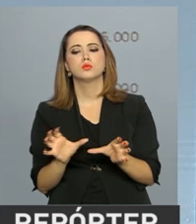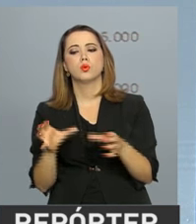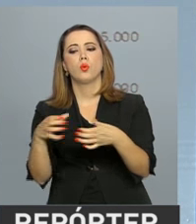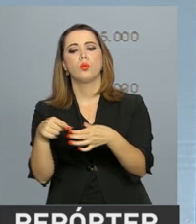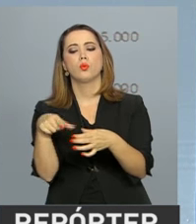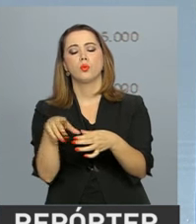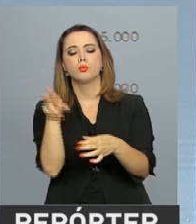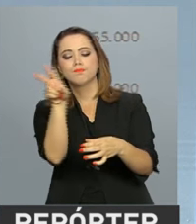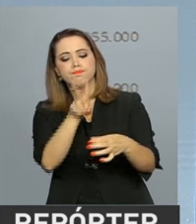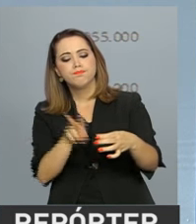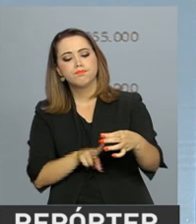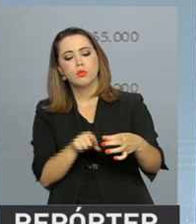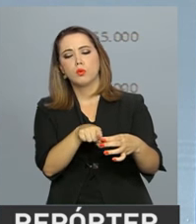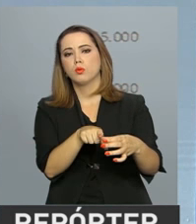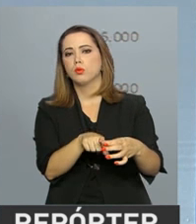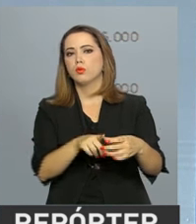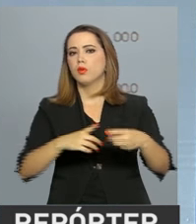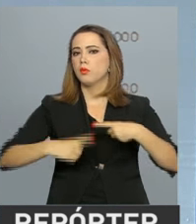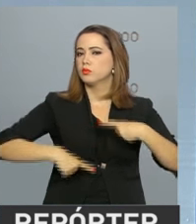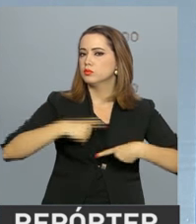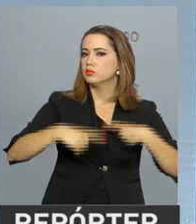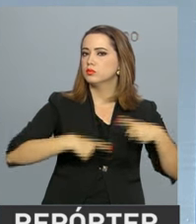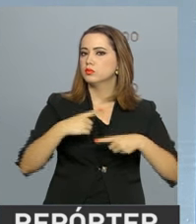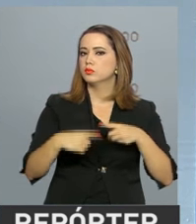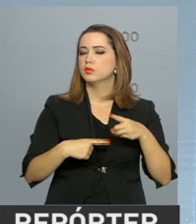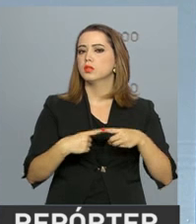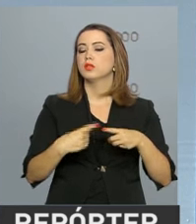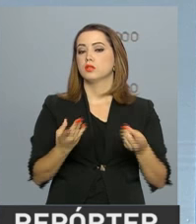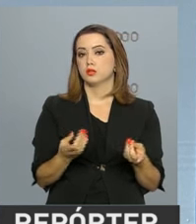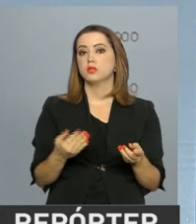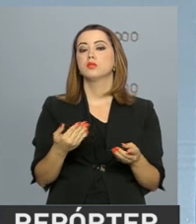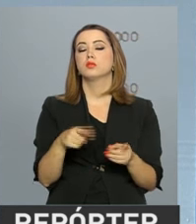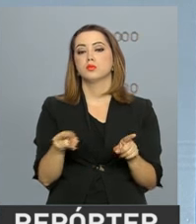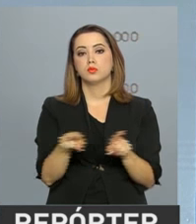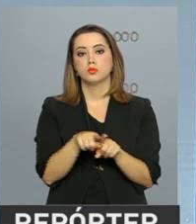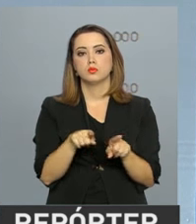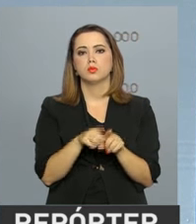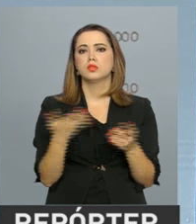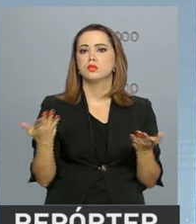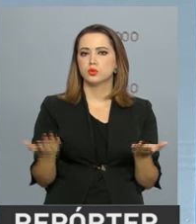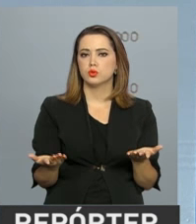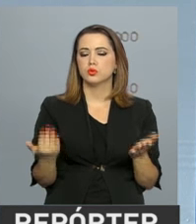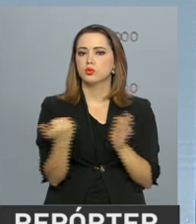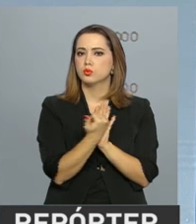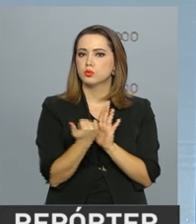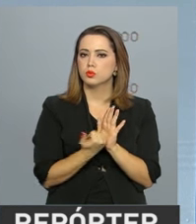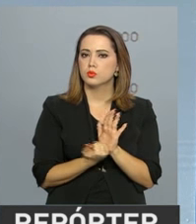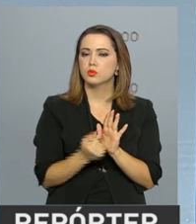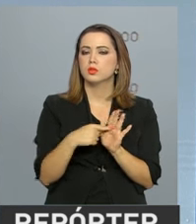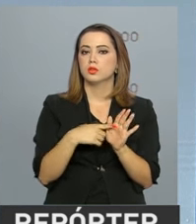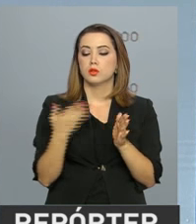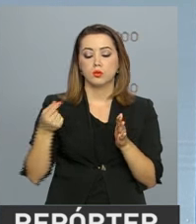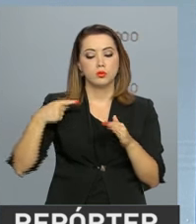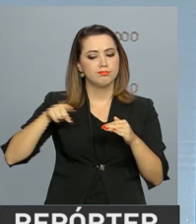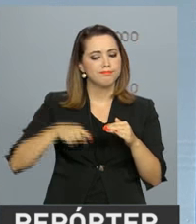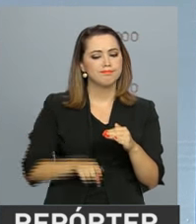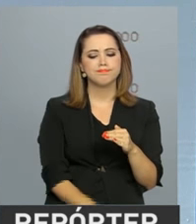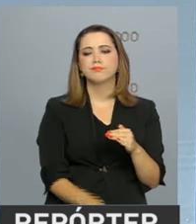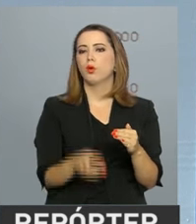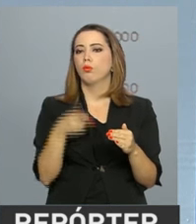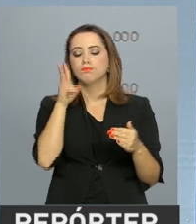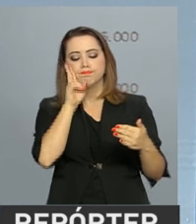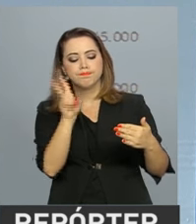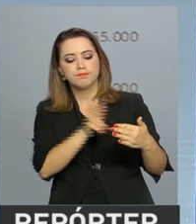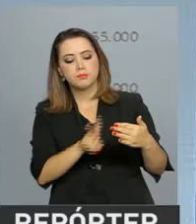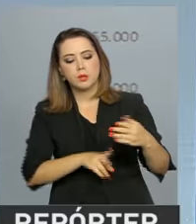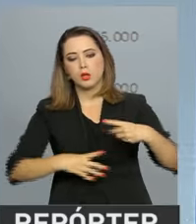e avaliação das políticas públicas que está implementando um amplo profundo processo de revisão e de